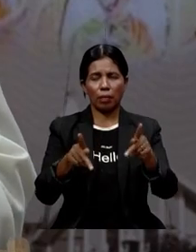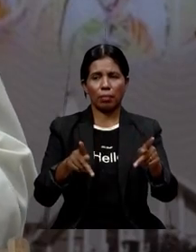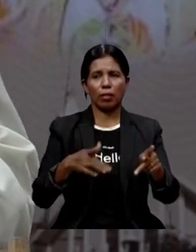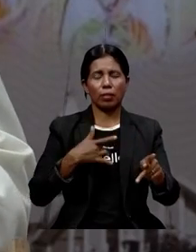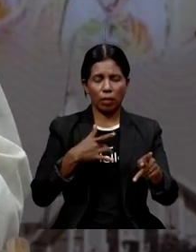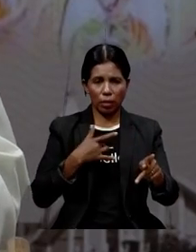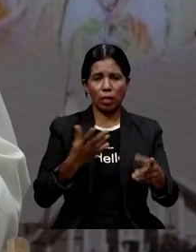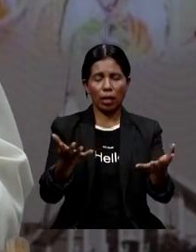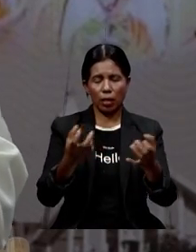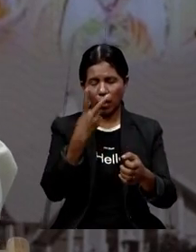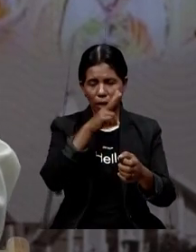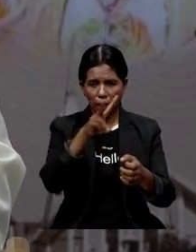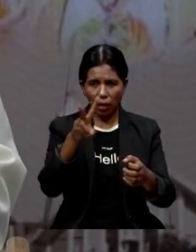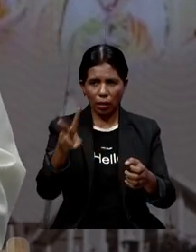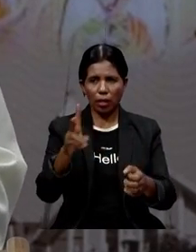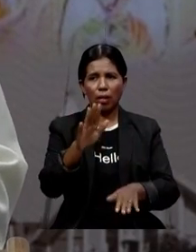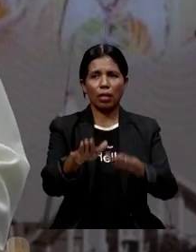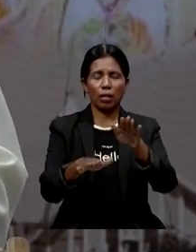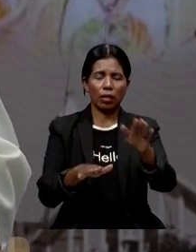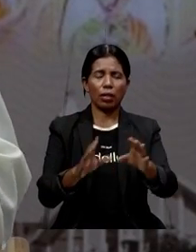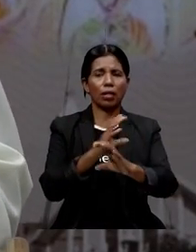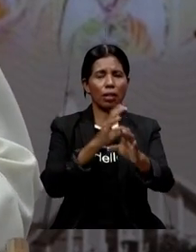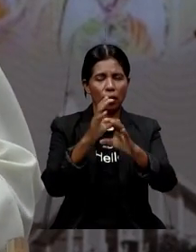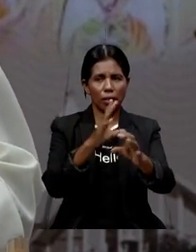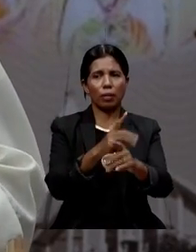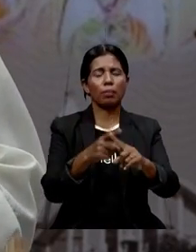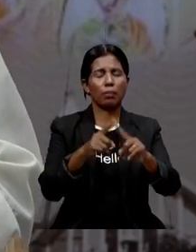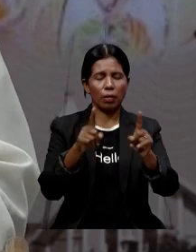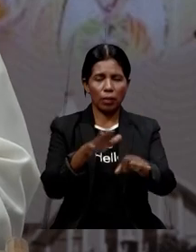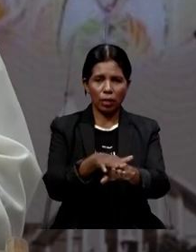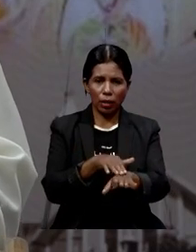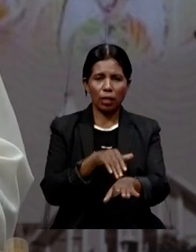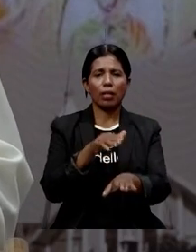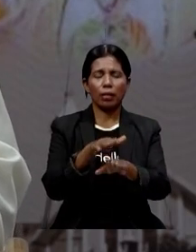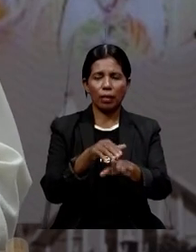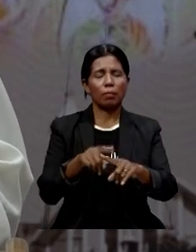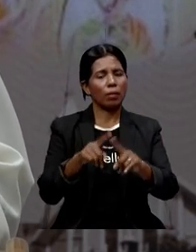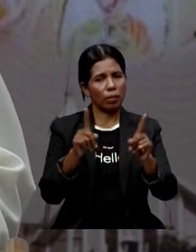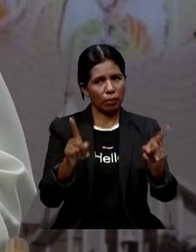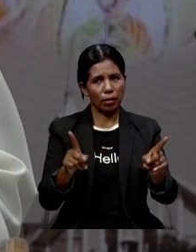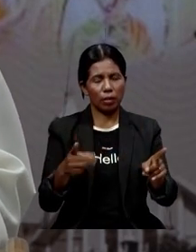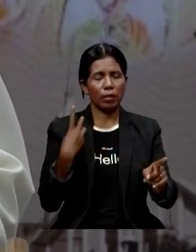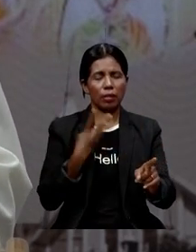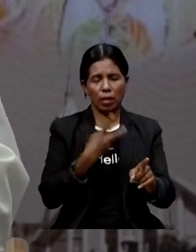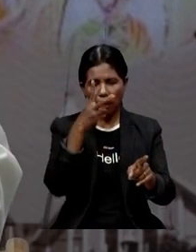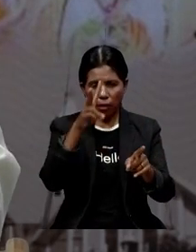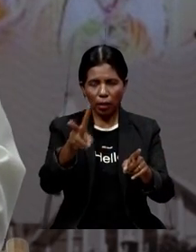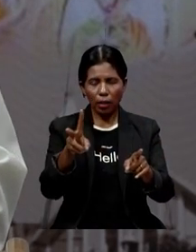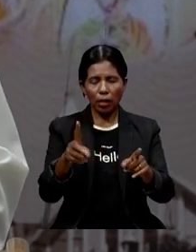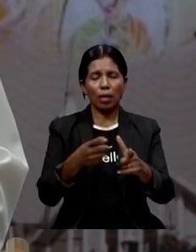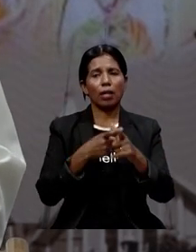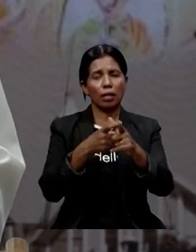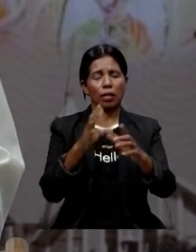Santo Padre, a caravana, o convoy, ir mais lentamente, mas também às vezes ele deve